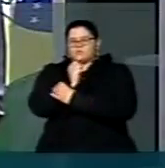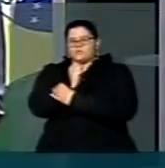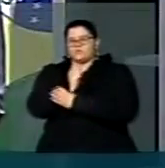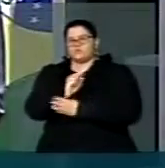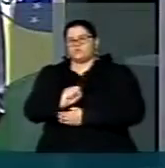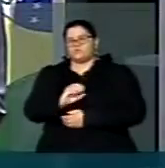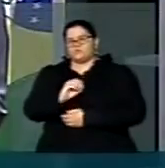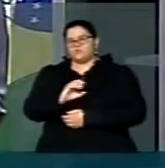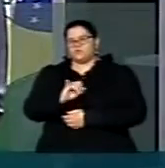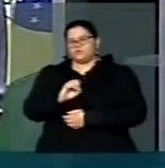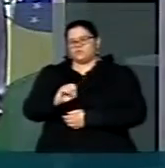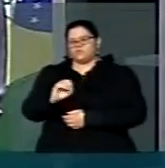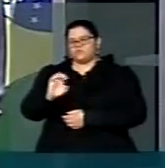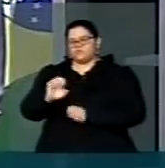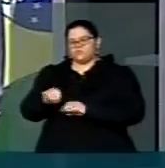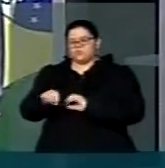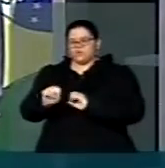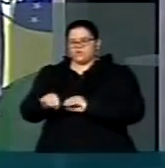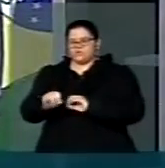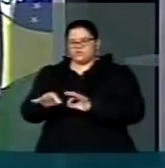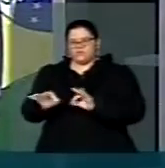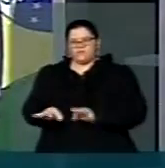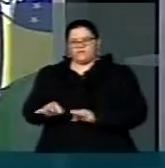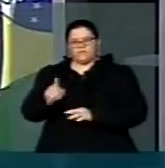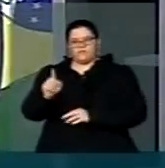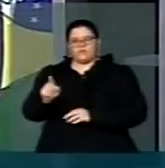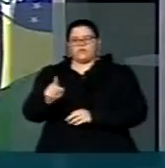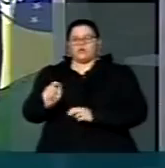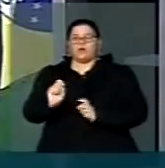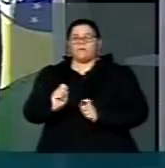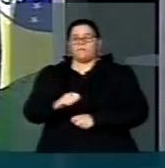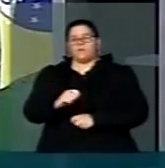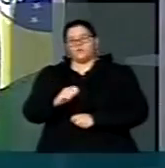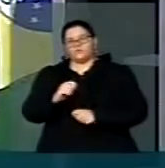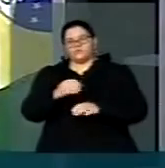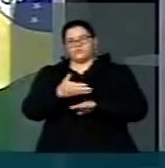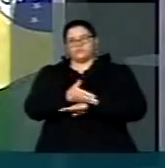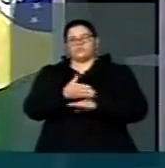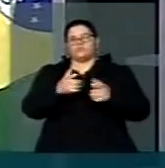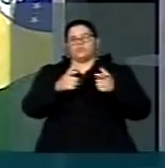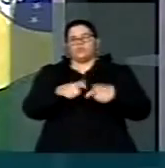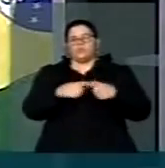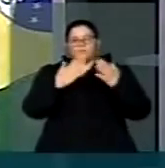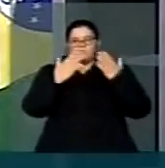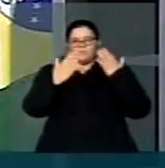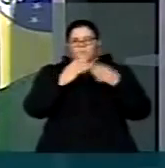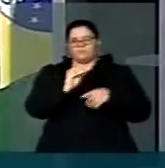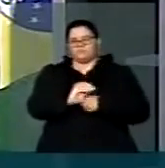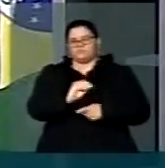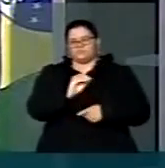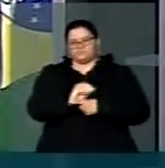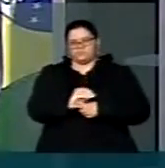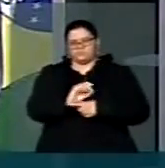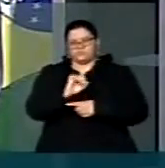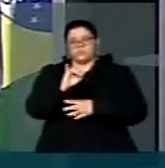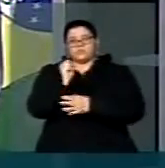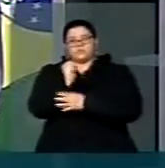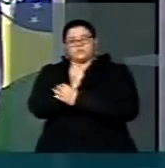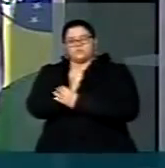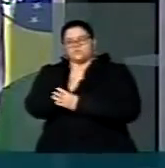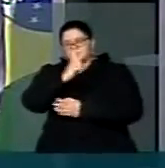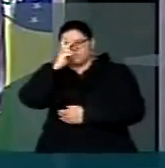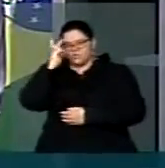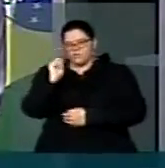medida socioeducativa com possibilidade de internação em estabelecimento psiquiátrico, medida de segurança para menores